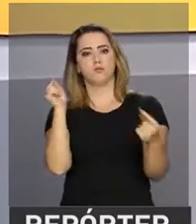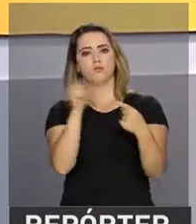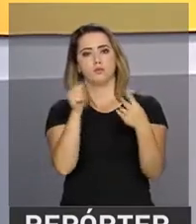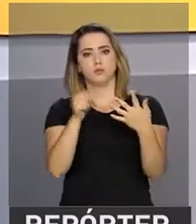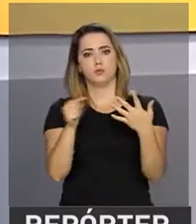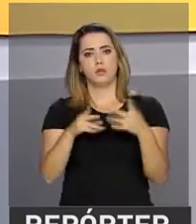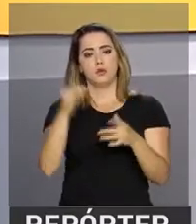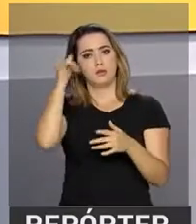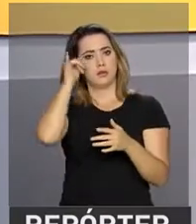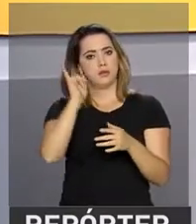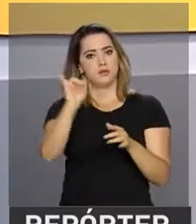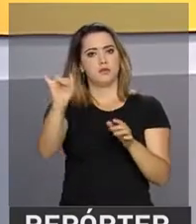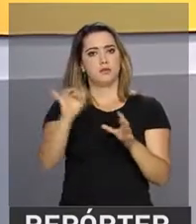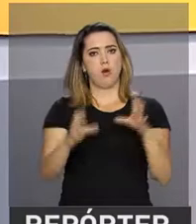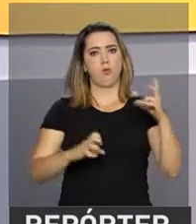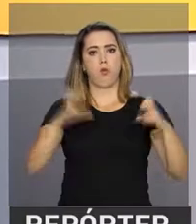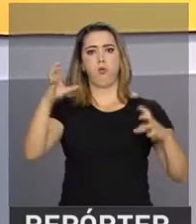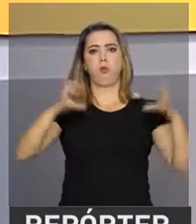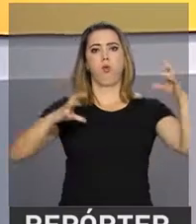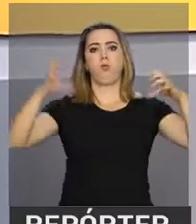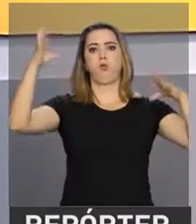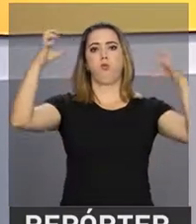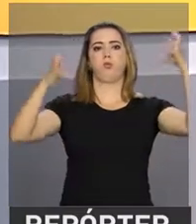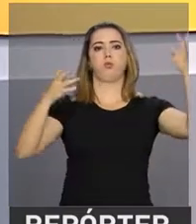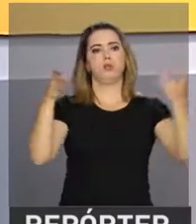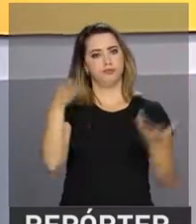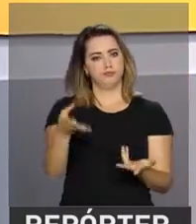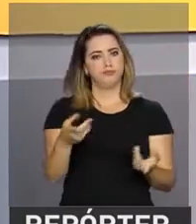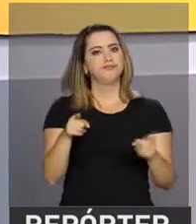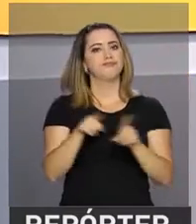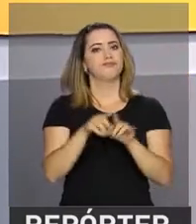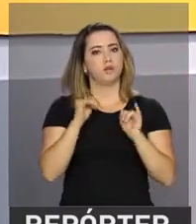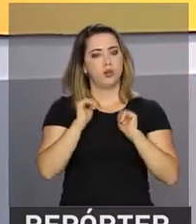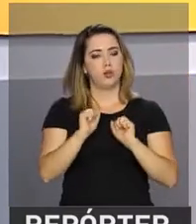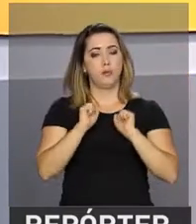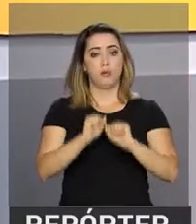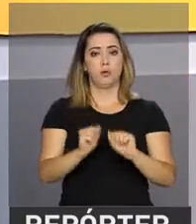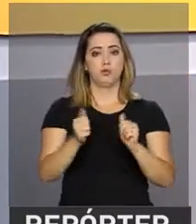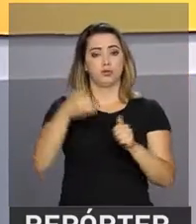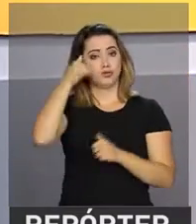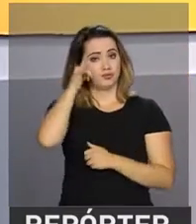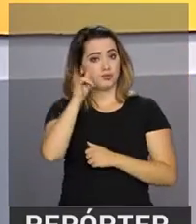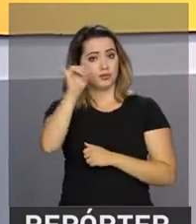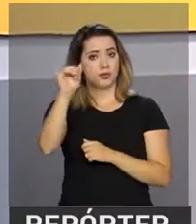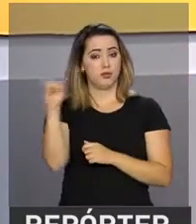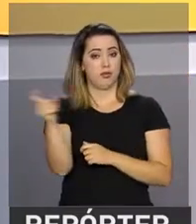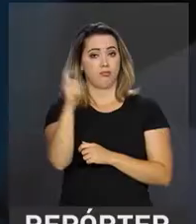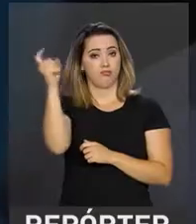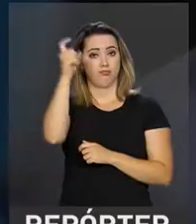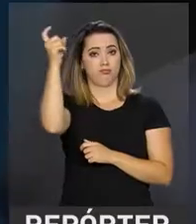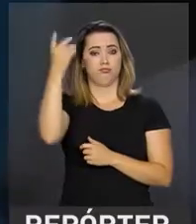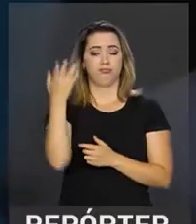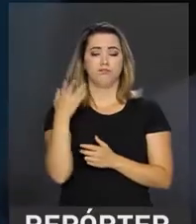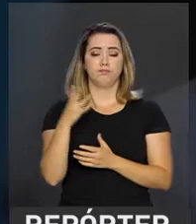de gases de efeito estufa, o que pode frear o aumento da temperatura média global.